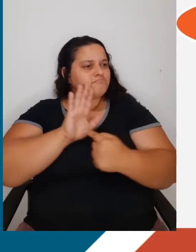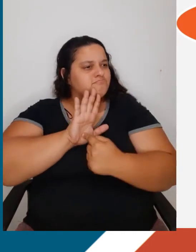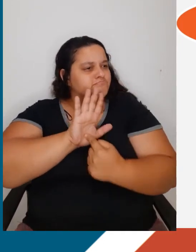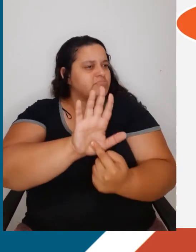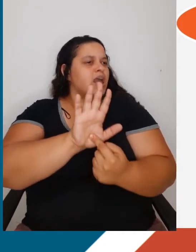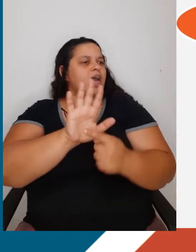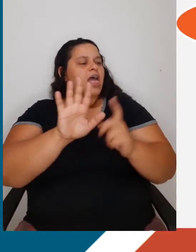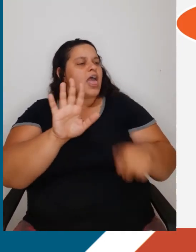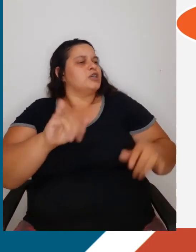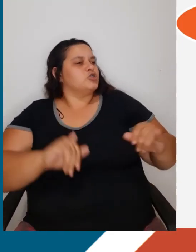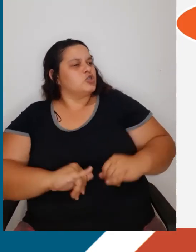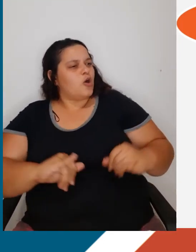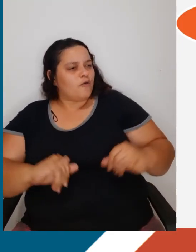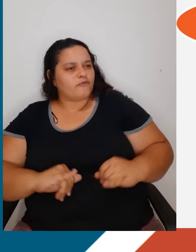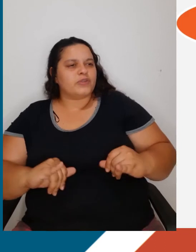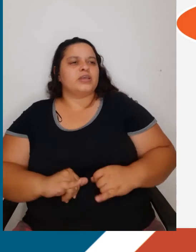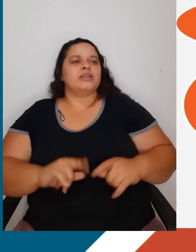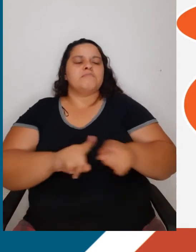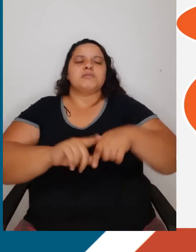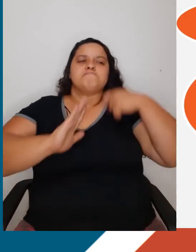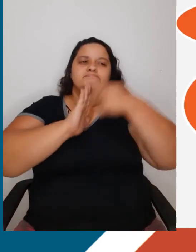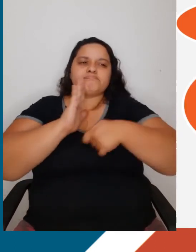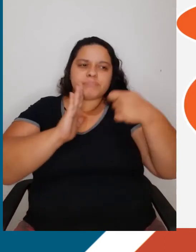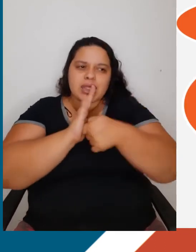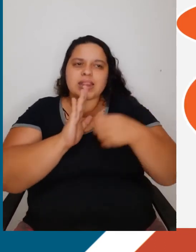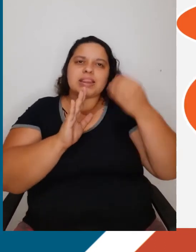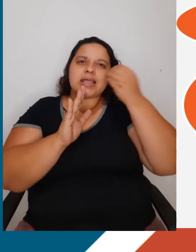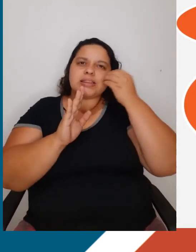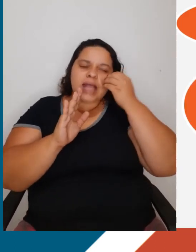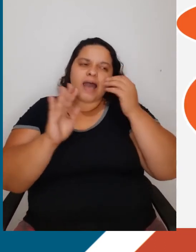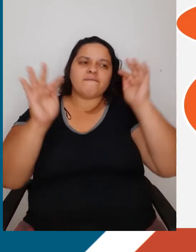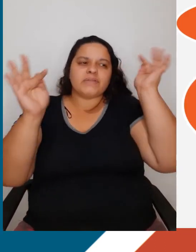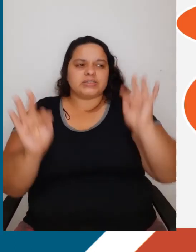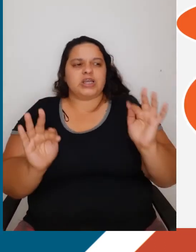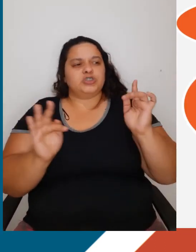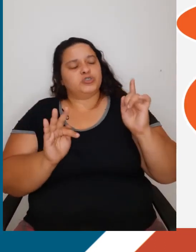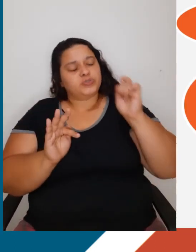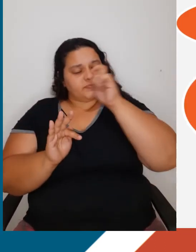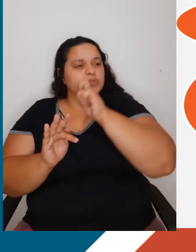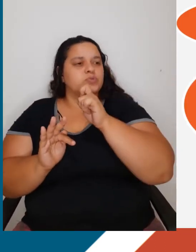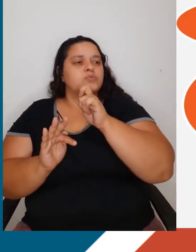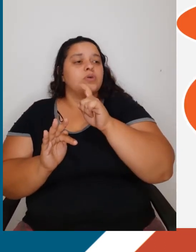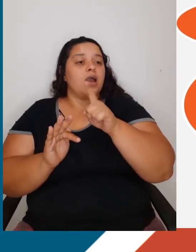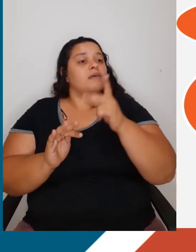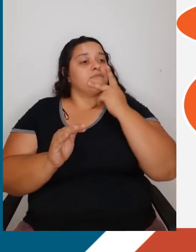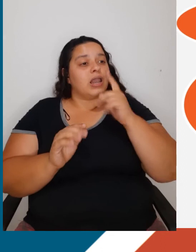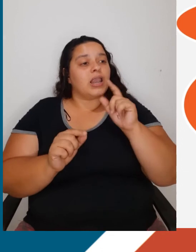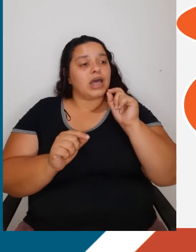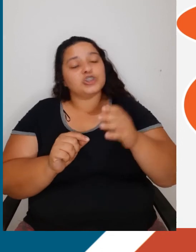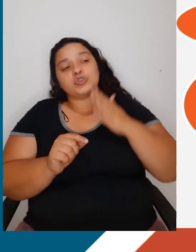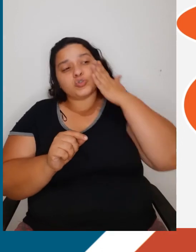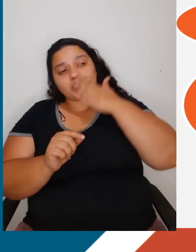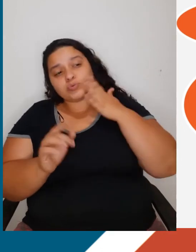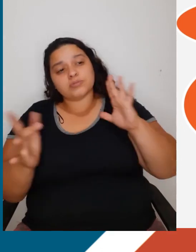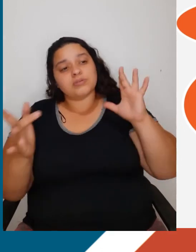sofrem estigma social e encontram entraves para alcançar a felicidade plena. A música de Emicida reforça